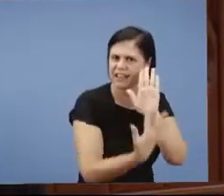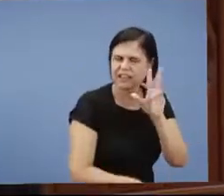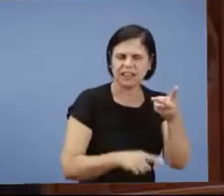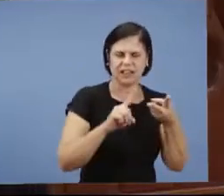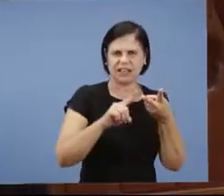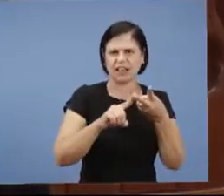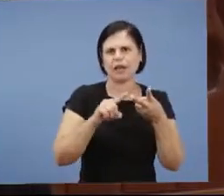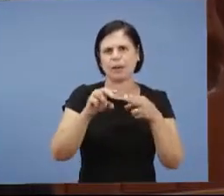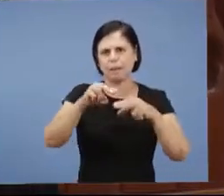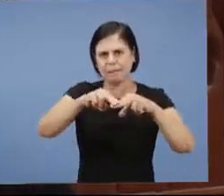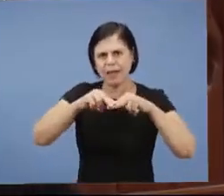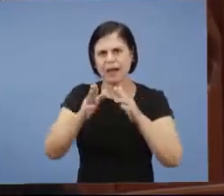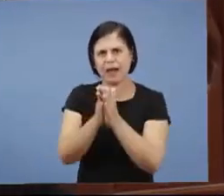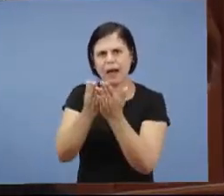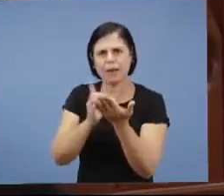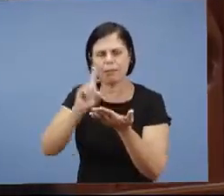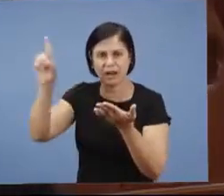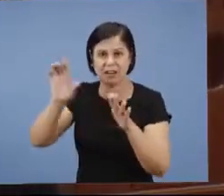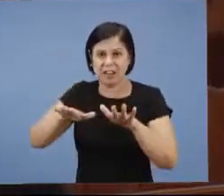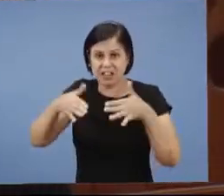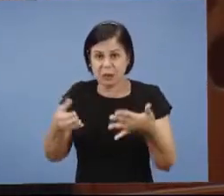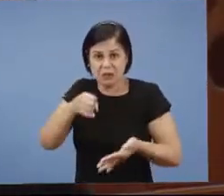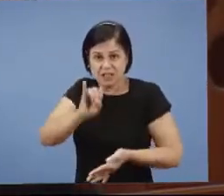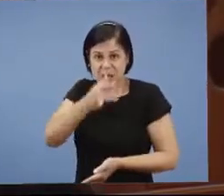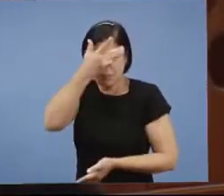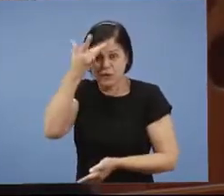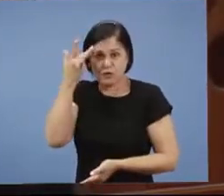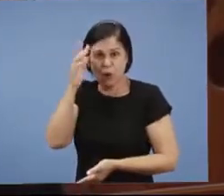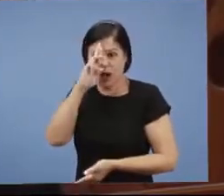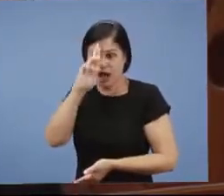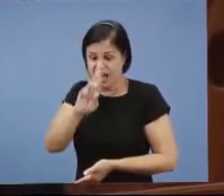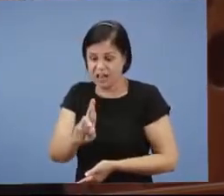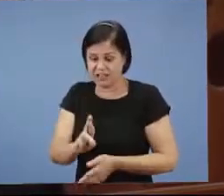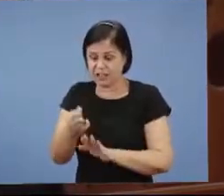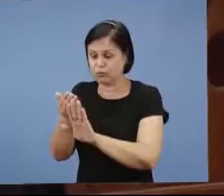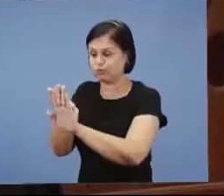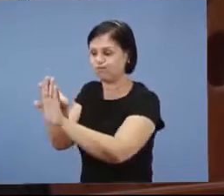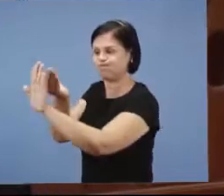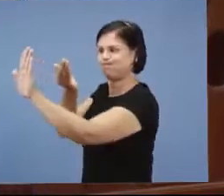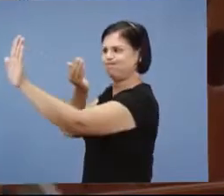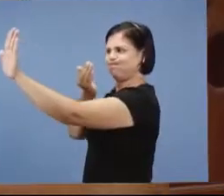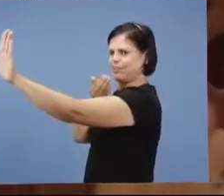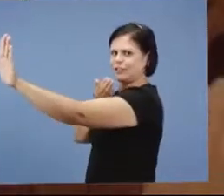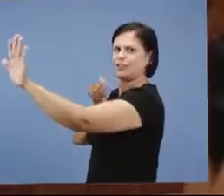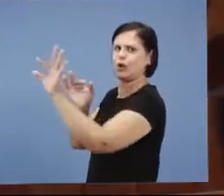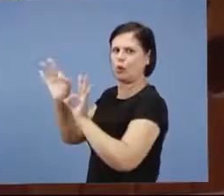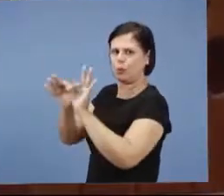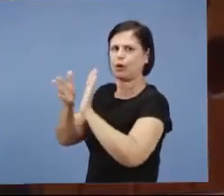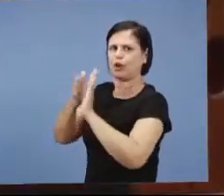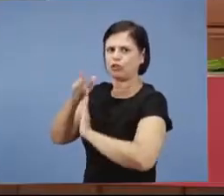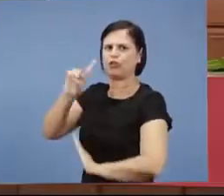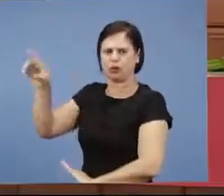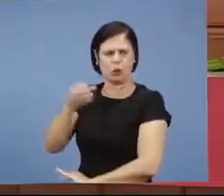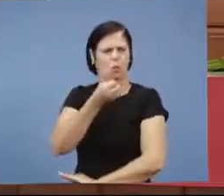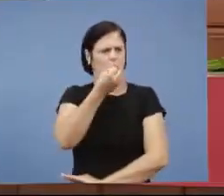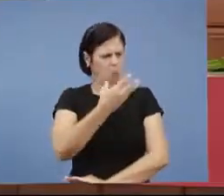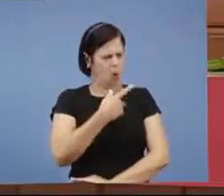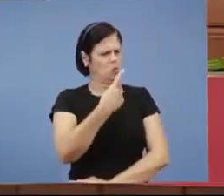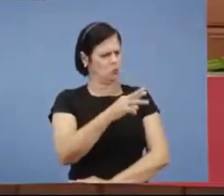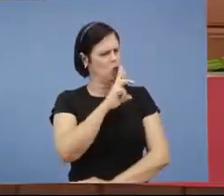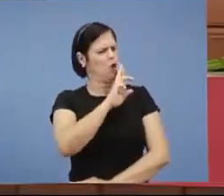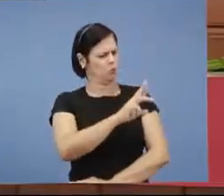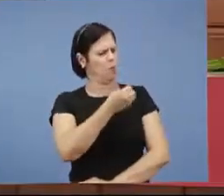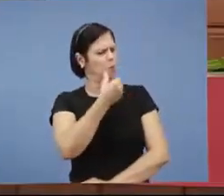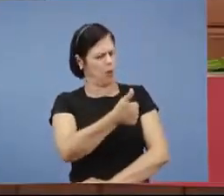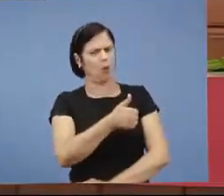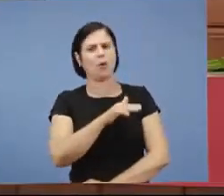e ele é condenado, né, pela razão do homem e distancia do projeto da revelação de Deus. Muito bom. Sua resposta foi